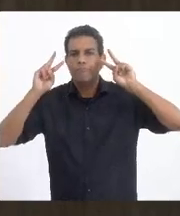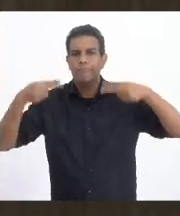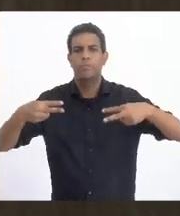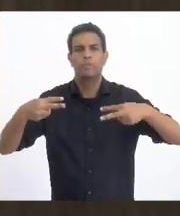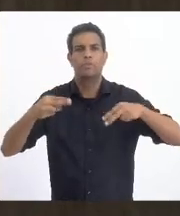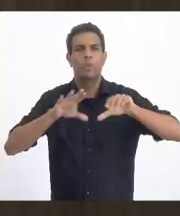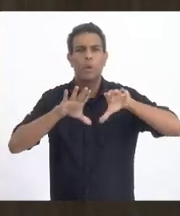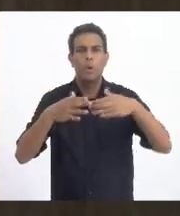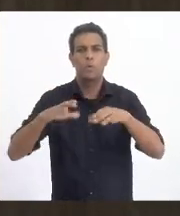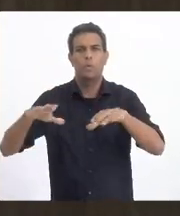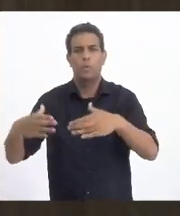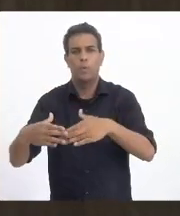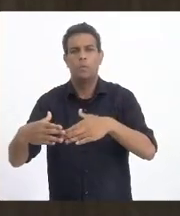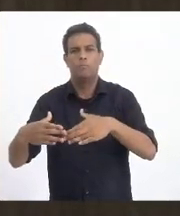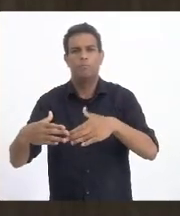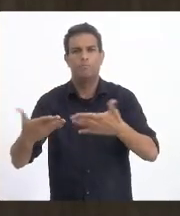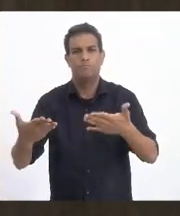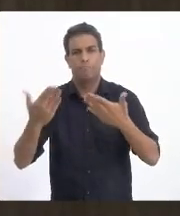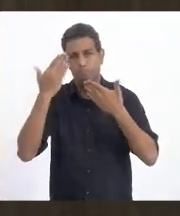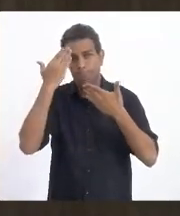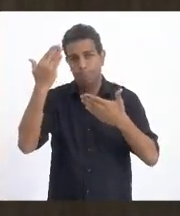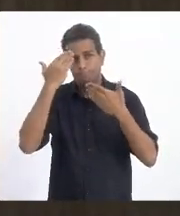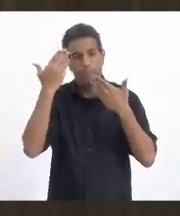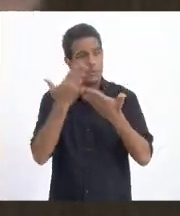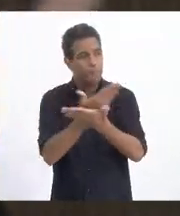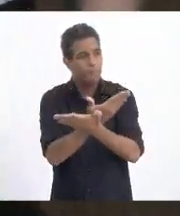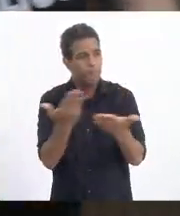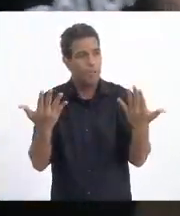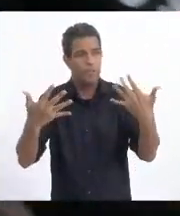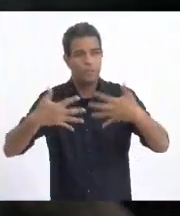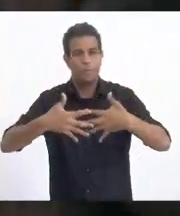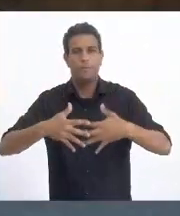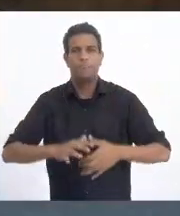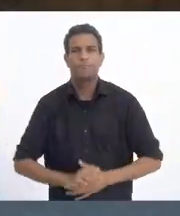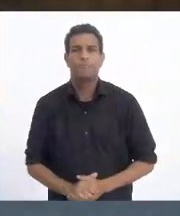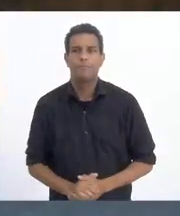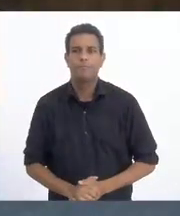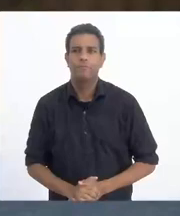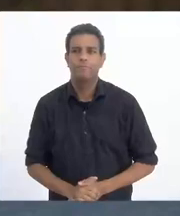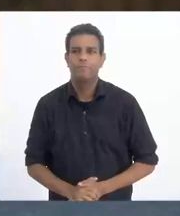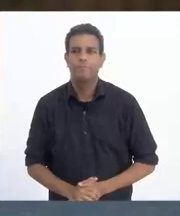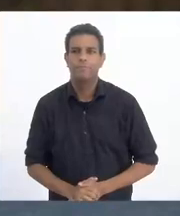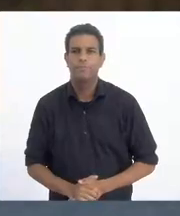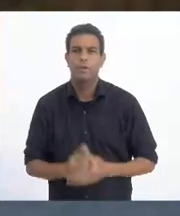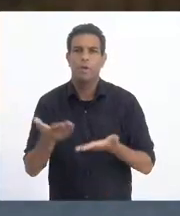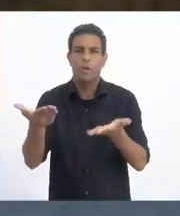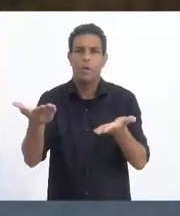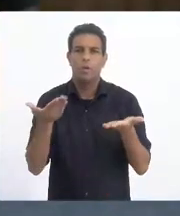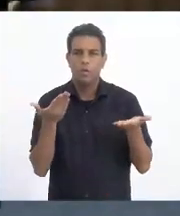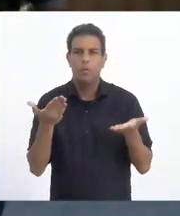aí da corporação. Valeu, obrigado. Muito obrigado. Boa tarde. Chama o Sargento Lopes.